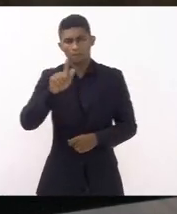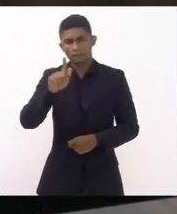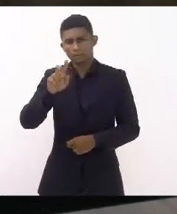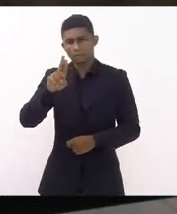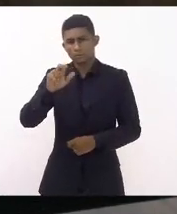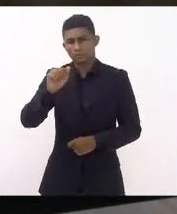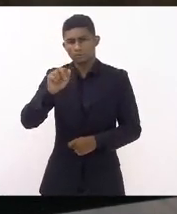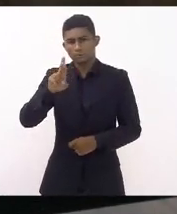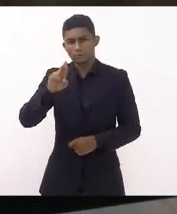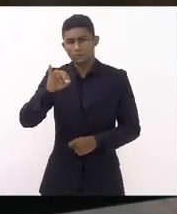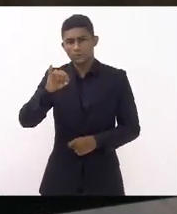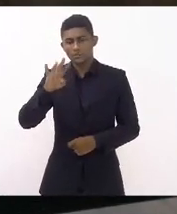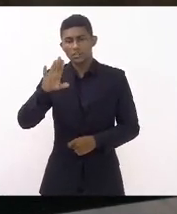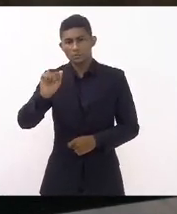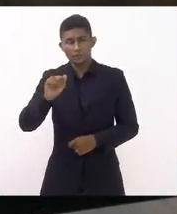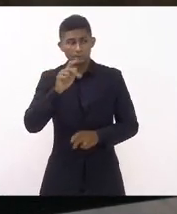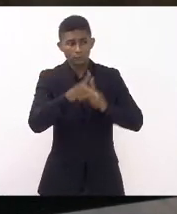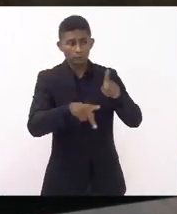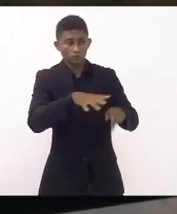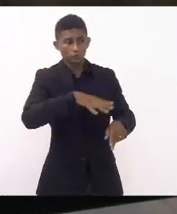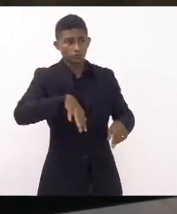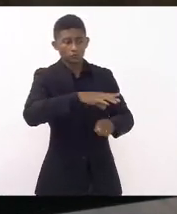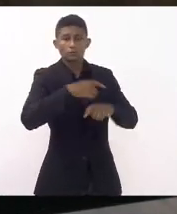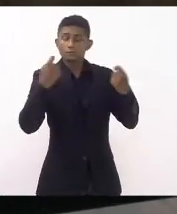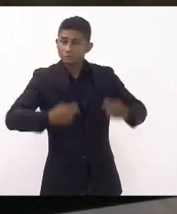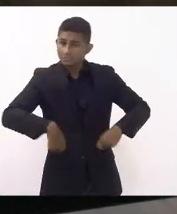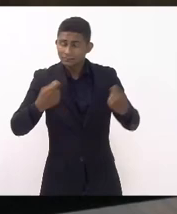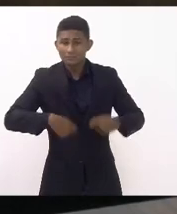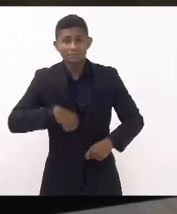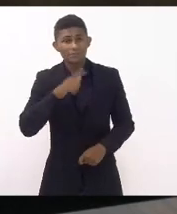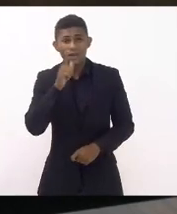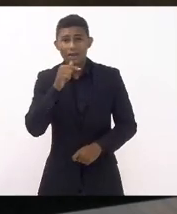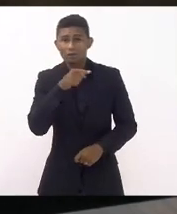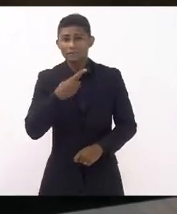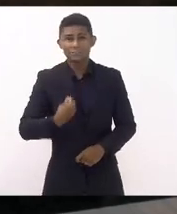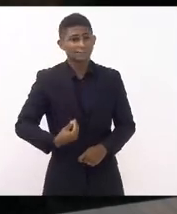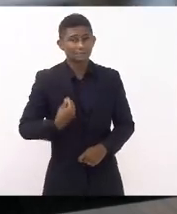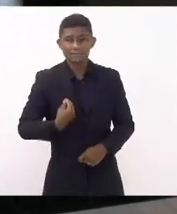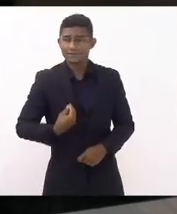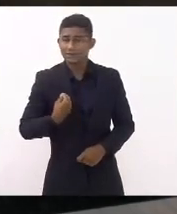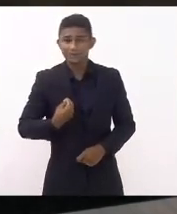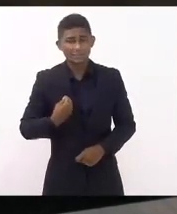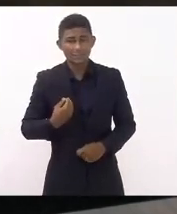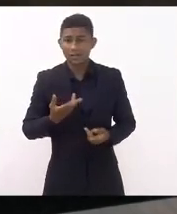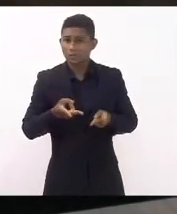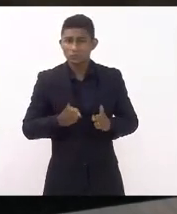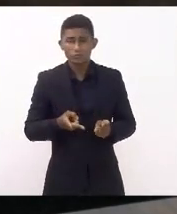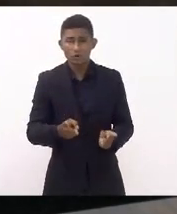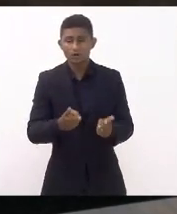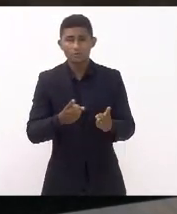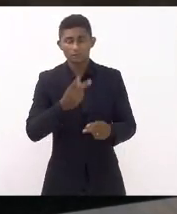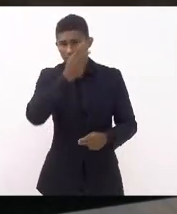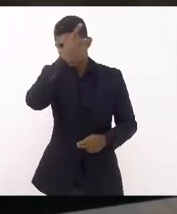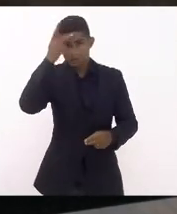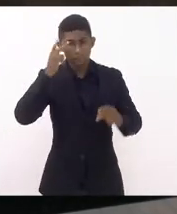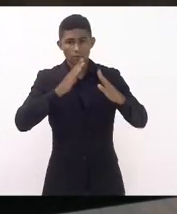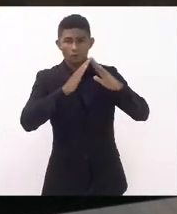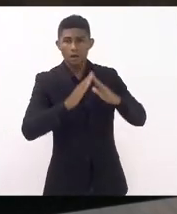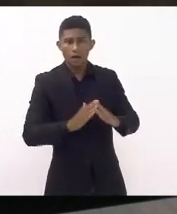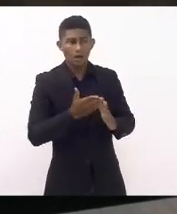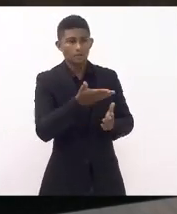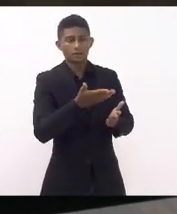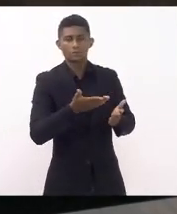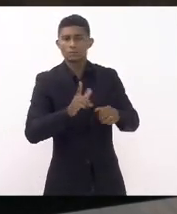a população precisa de água para viver. Quem mora ali, quem trabalha ali, quem tem comércio